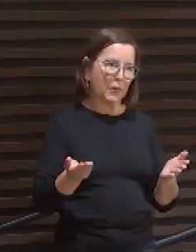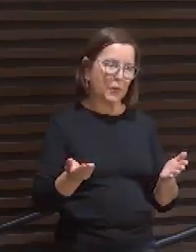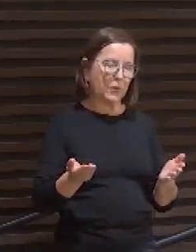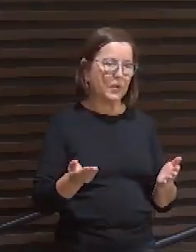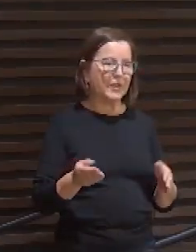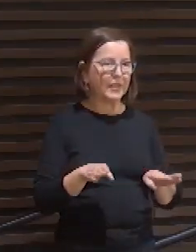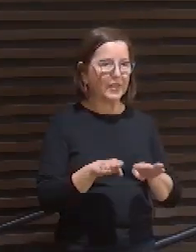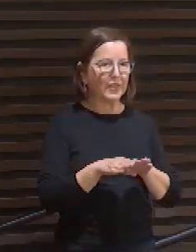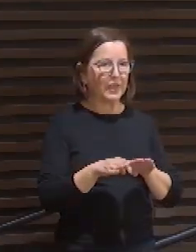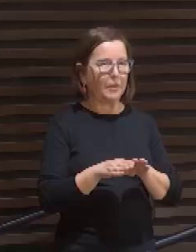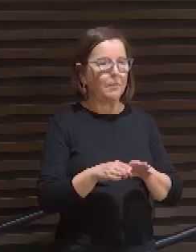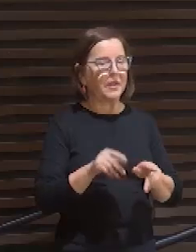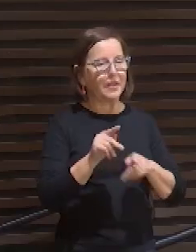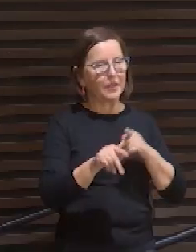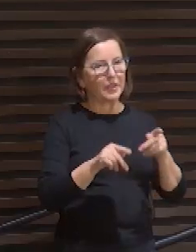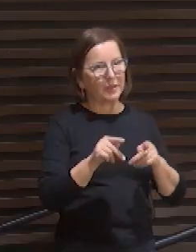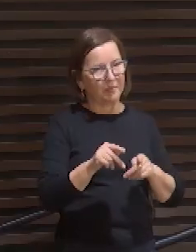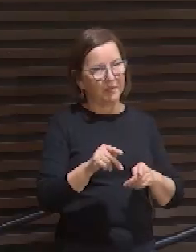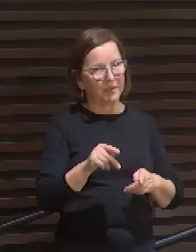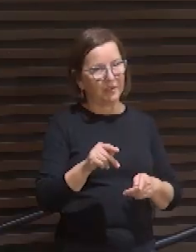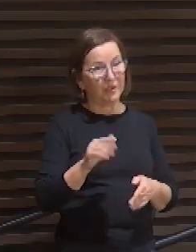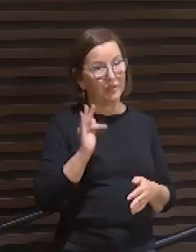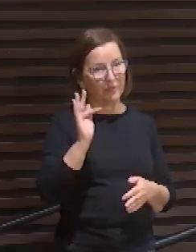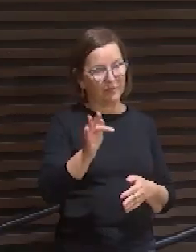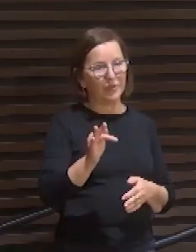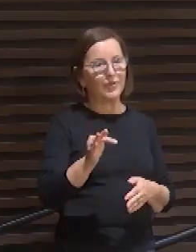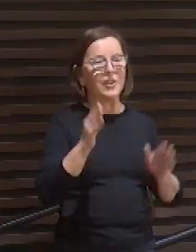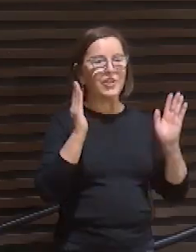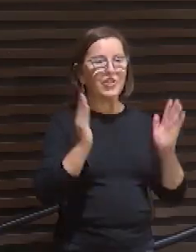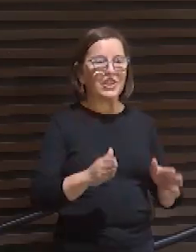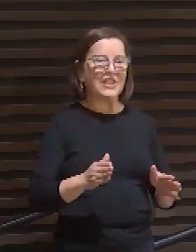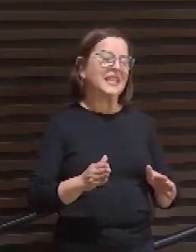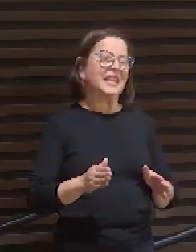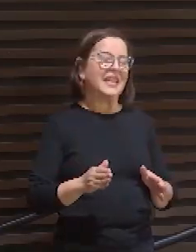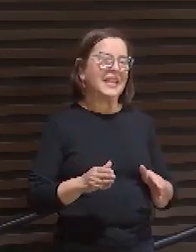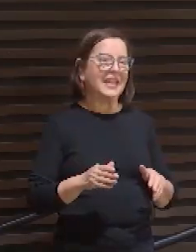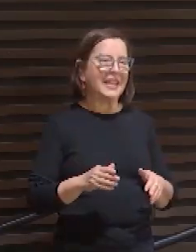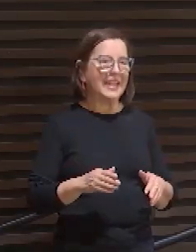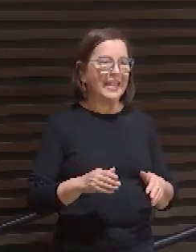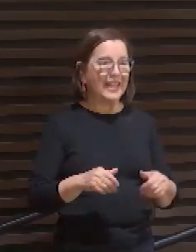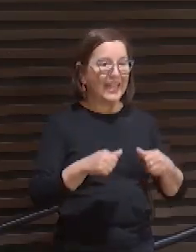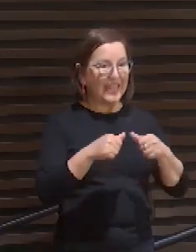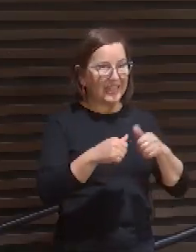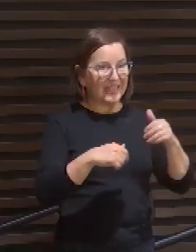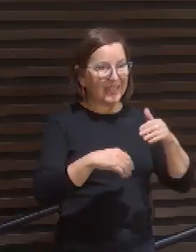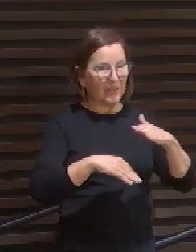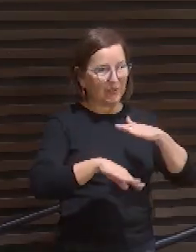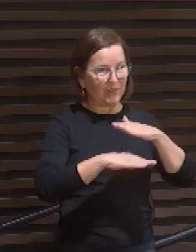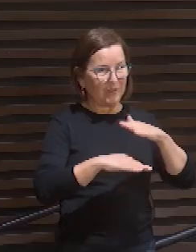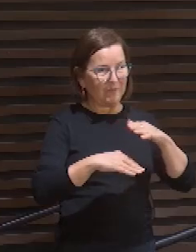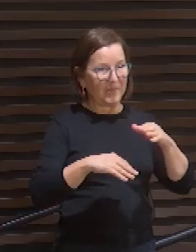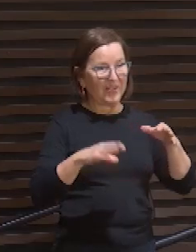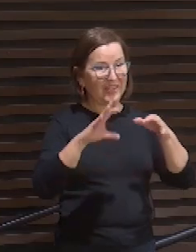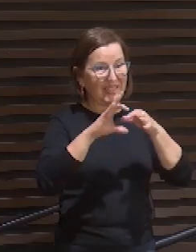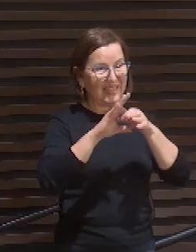já estão debaixo dessa aliança maravilhosa da graça de Deus.